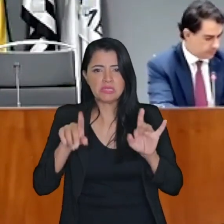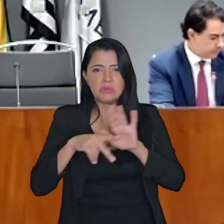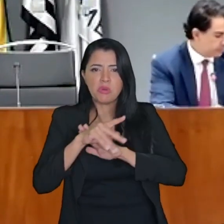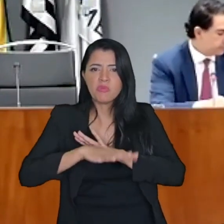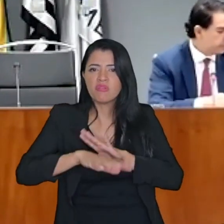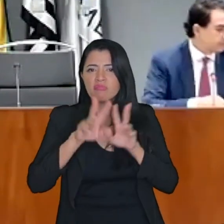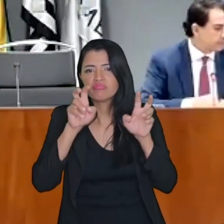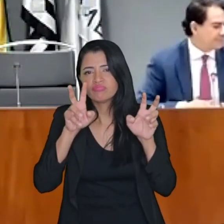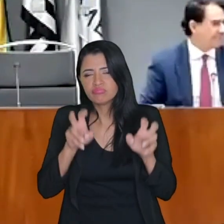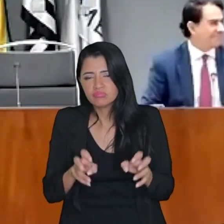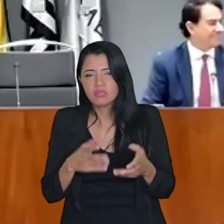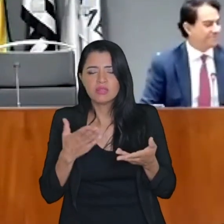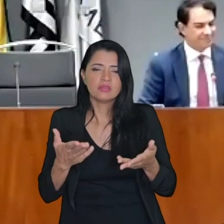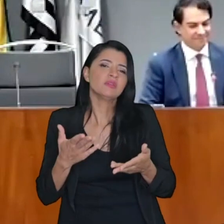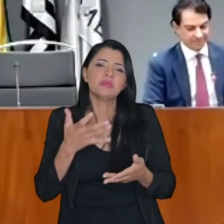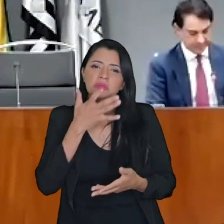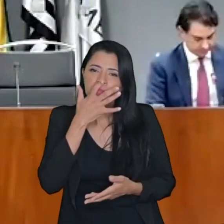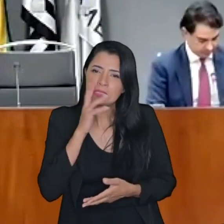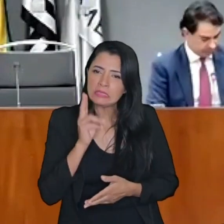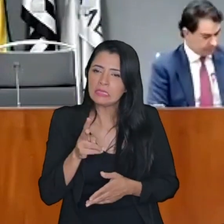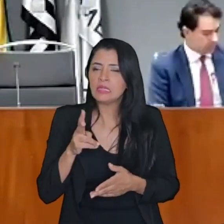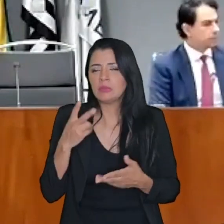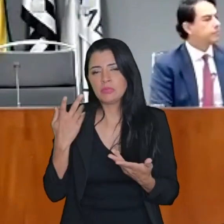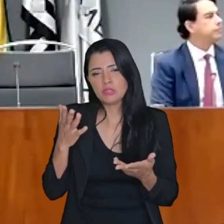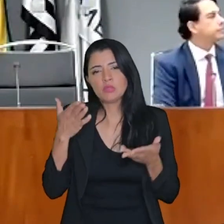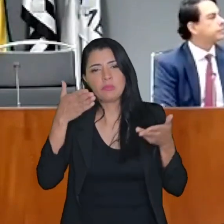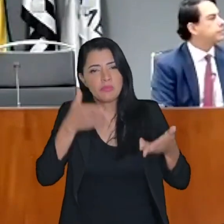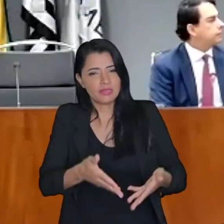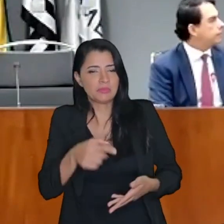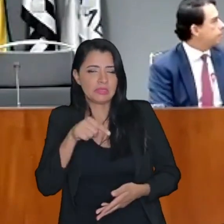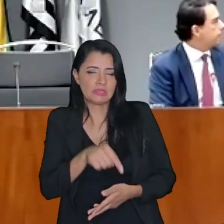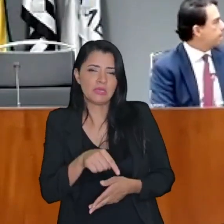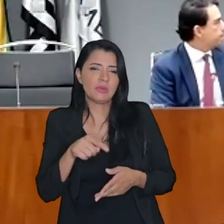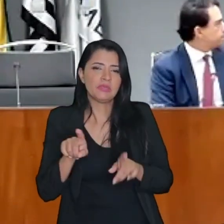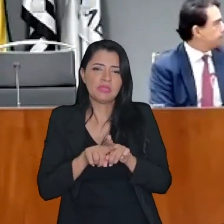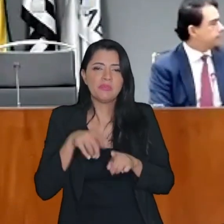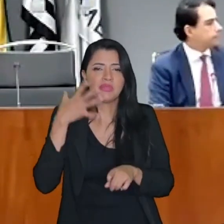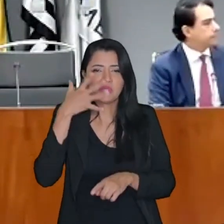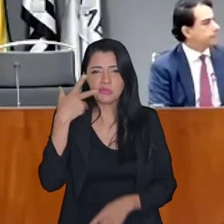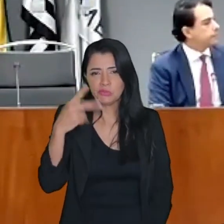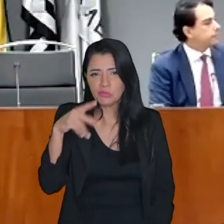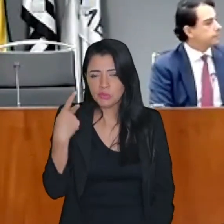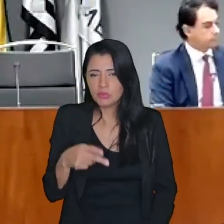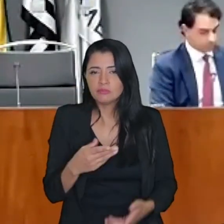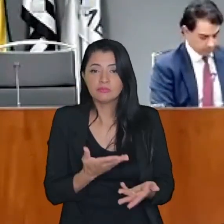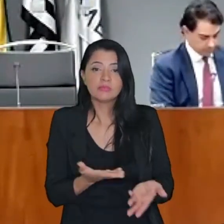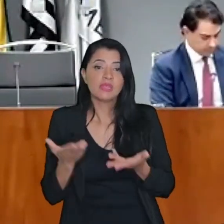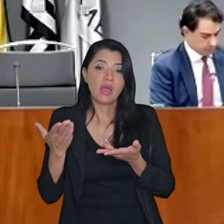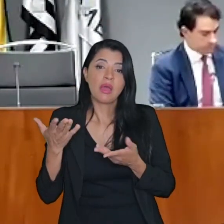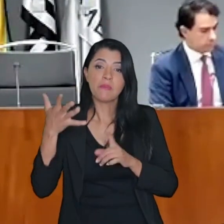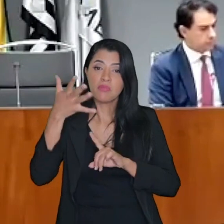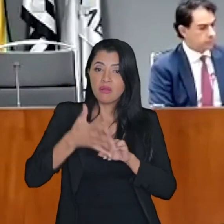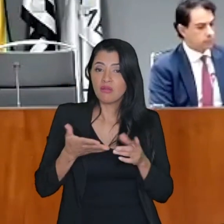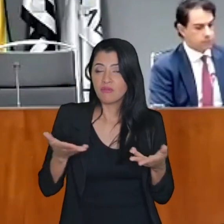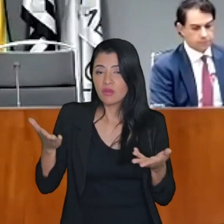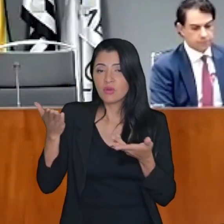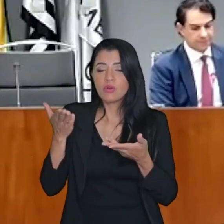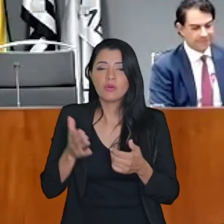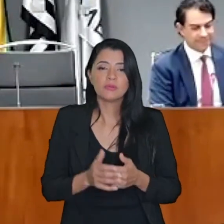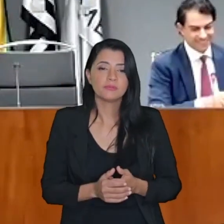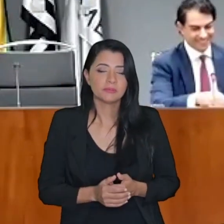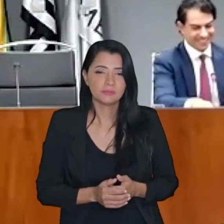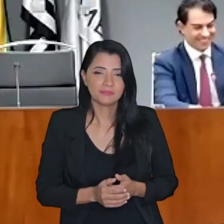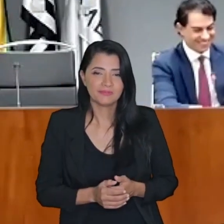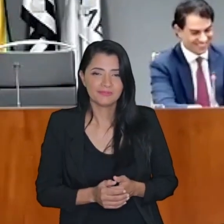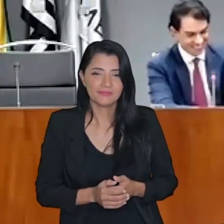assunto, então eu agradeço muito a sua participação e a sua fala. Eu passo agora, então, a palavra, estou ansiosa para ouvir